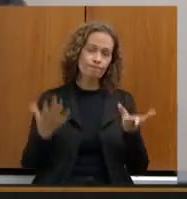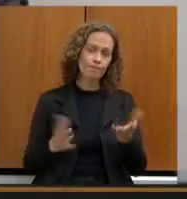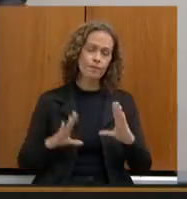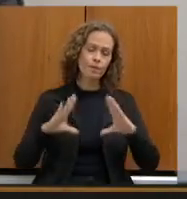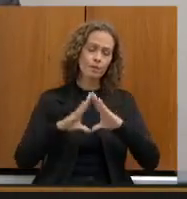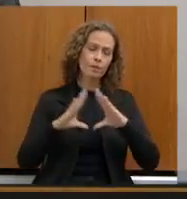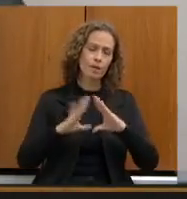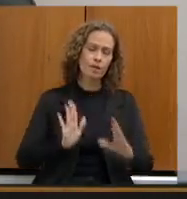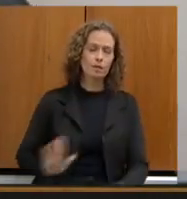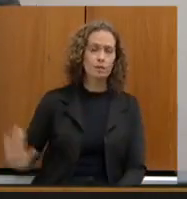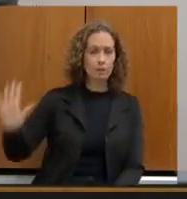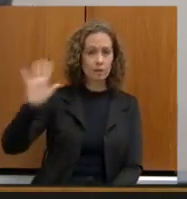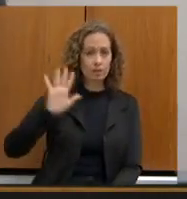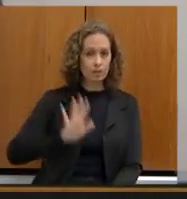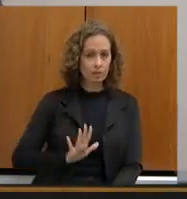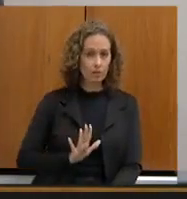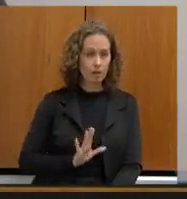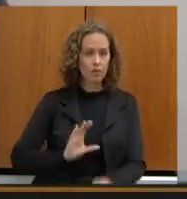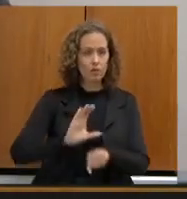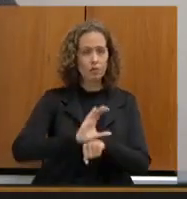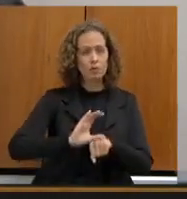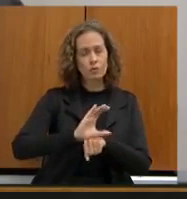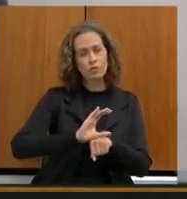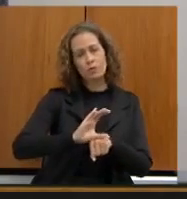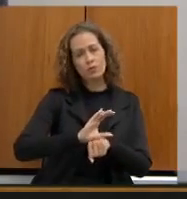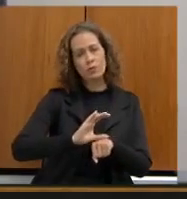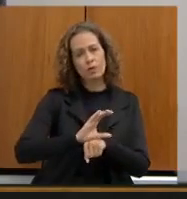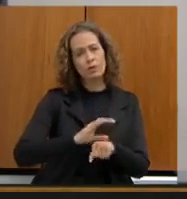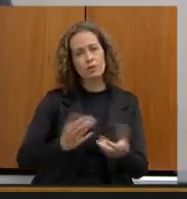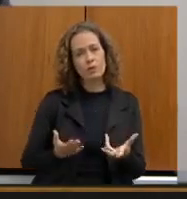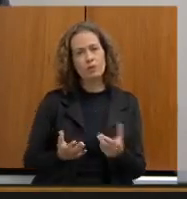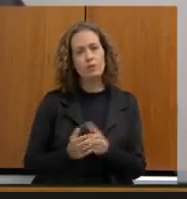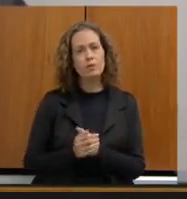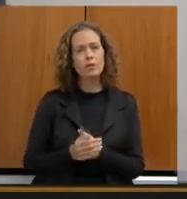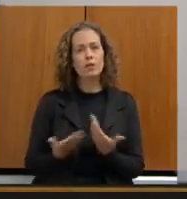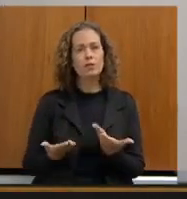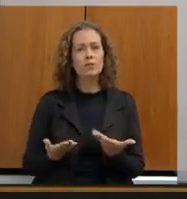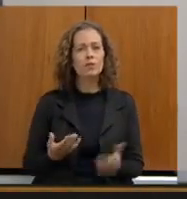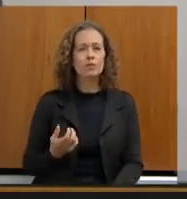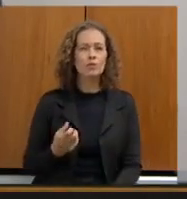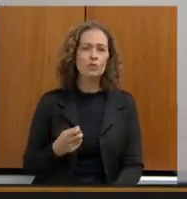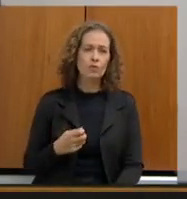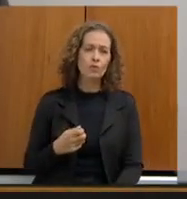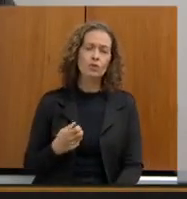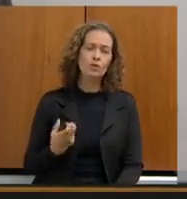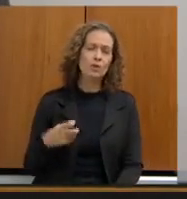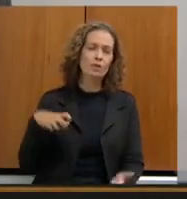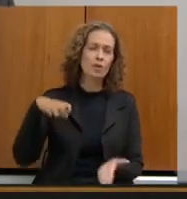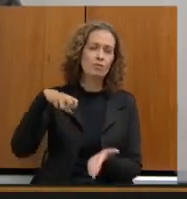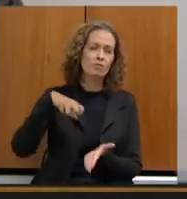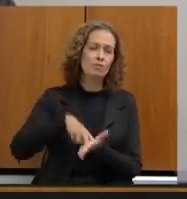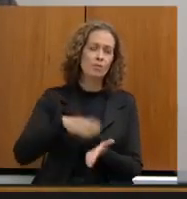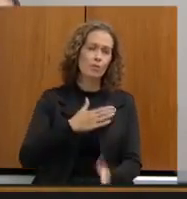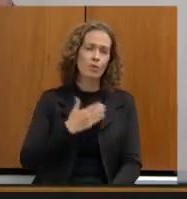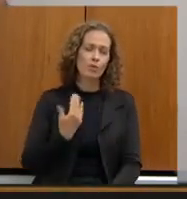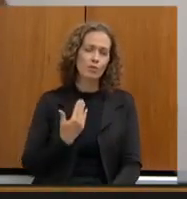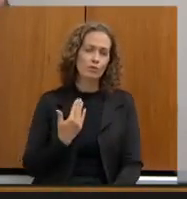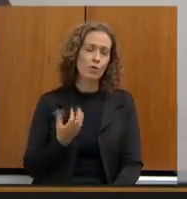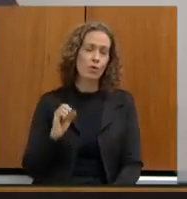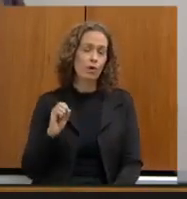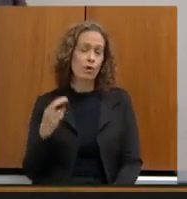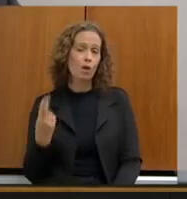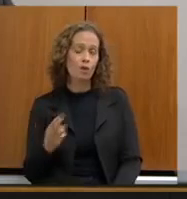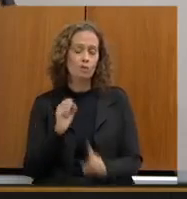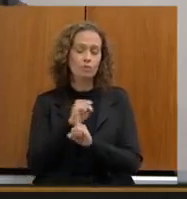para que a gente vê se no mínimo uma pena de trabalhos forçados para que Ele pudesse repor a